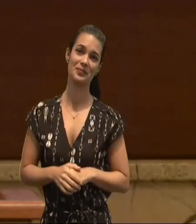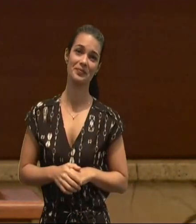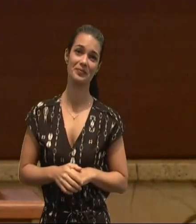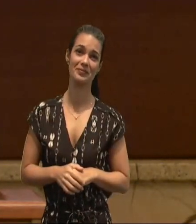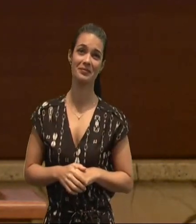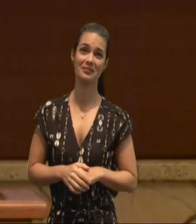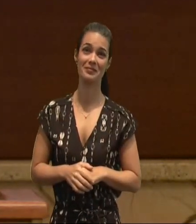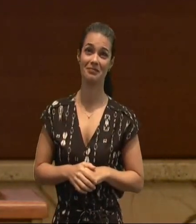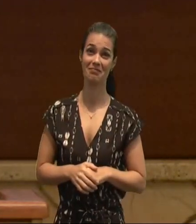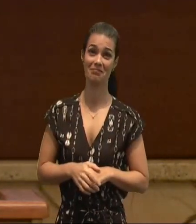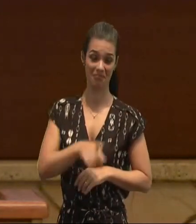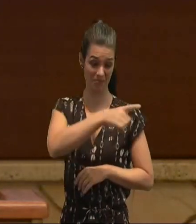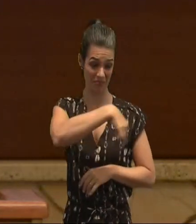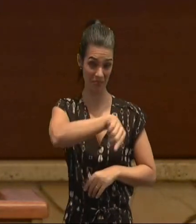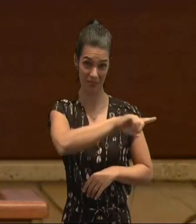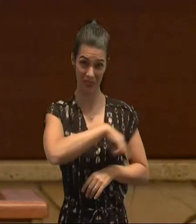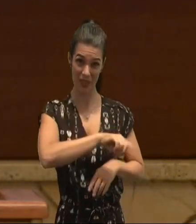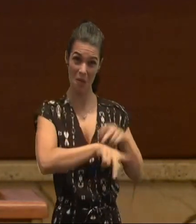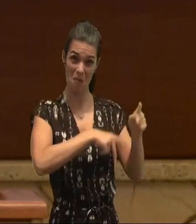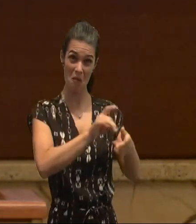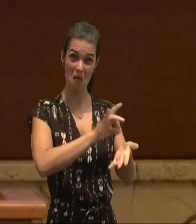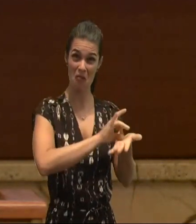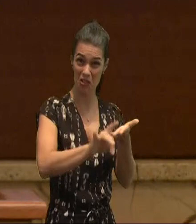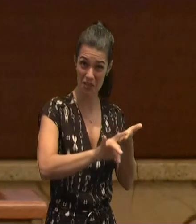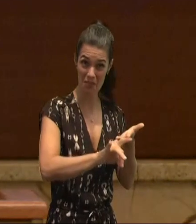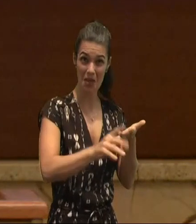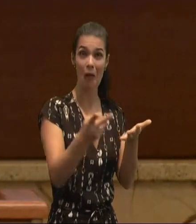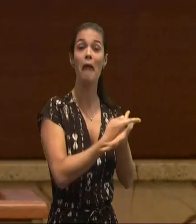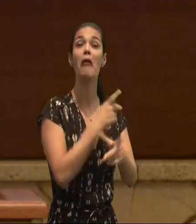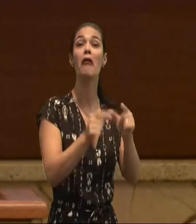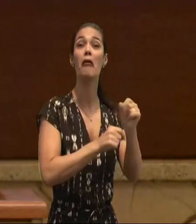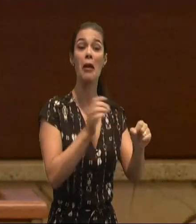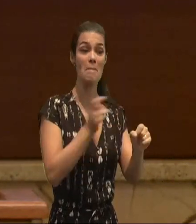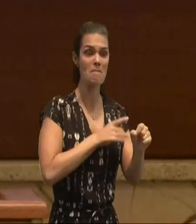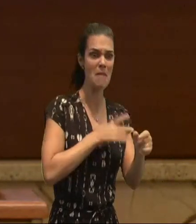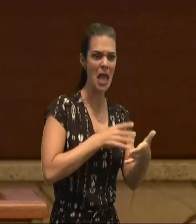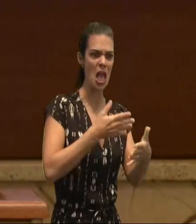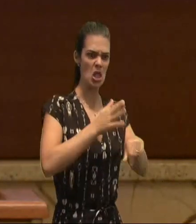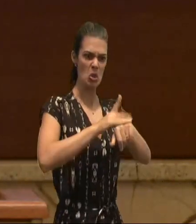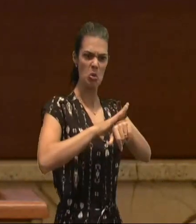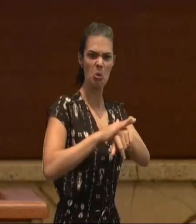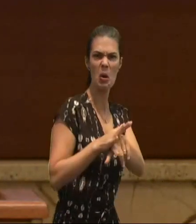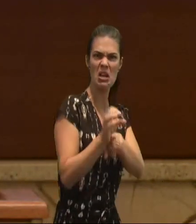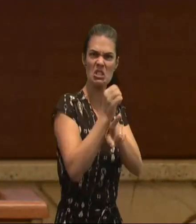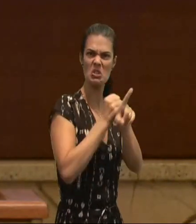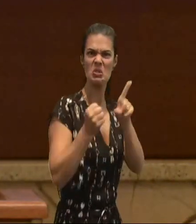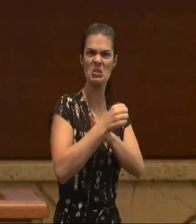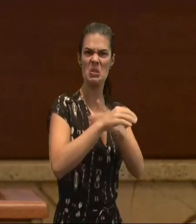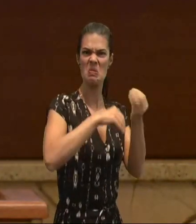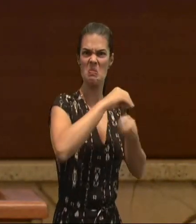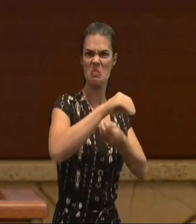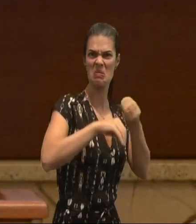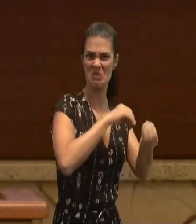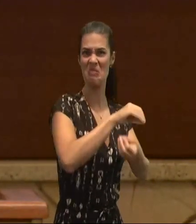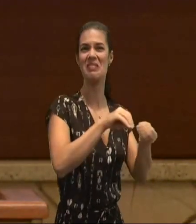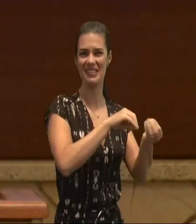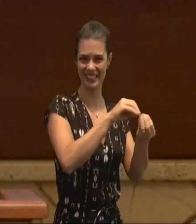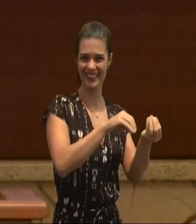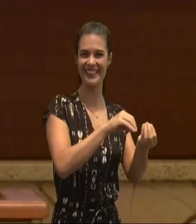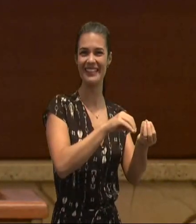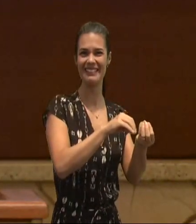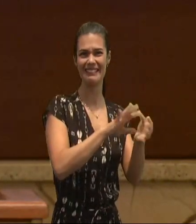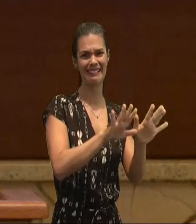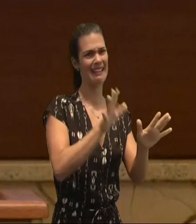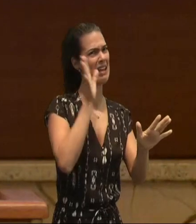inúmeras perturbações, enfermidades, pânico, um desarranjo social e espiritual na vida deles,